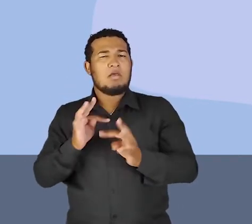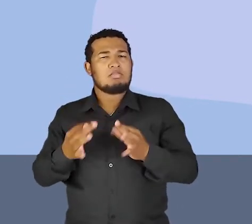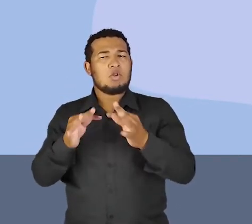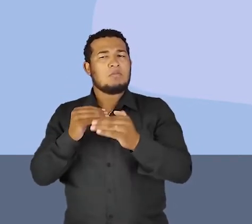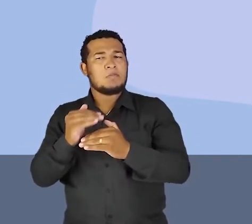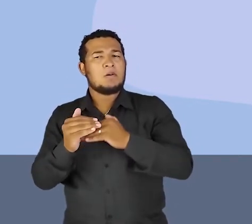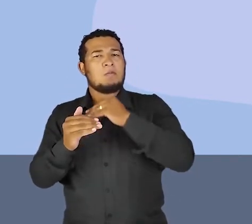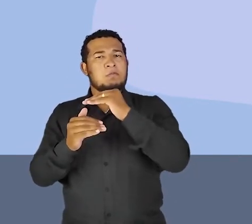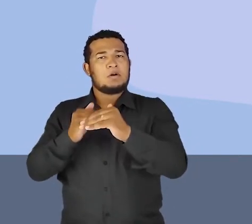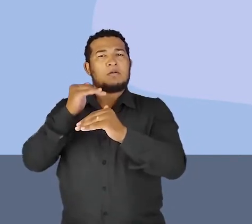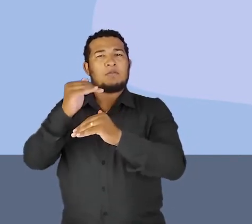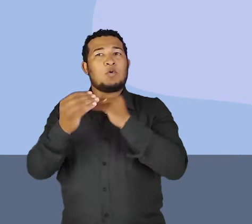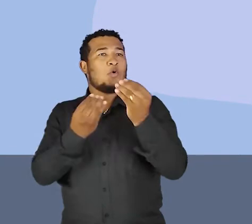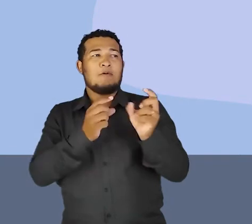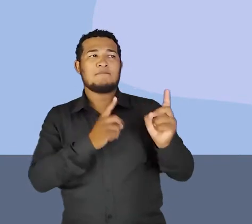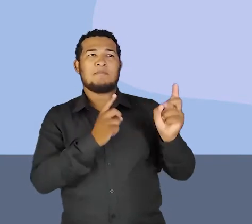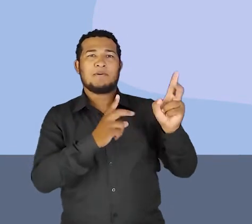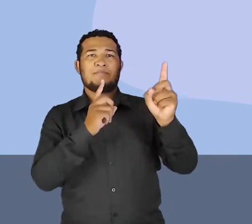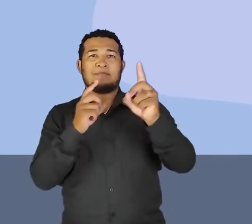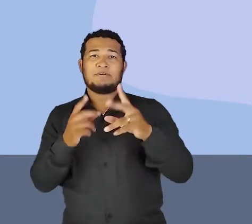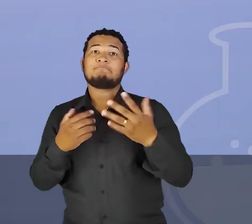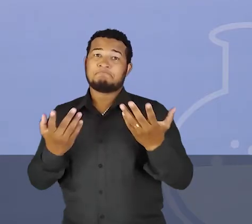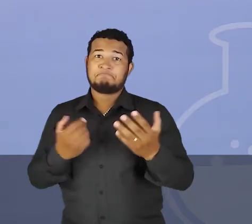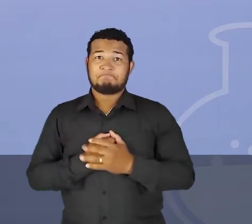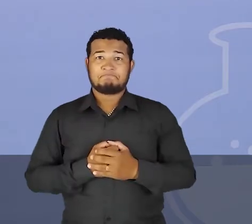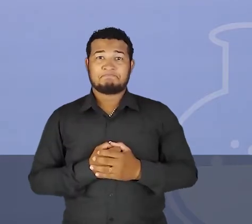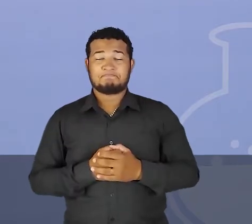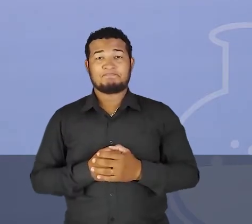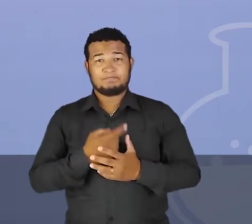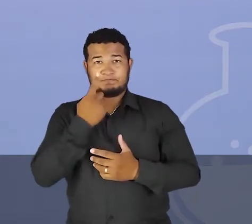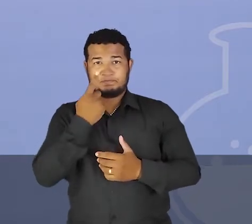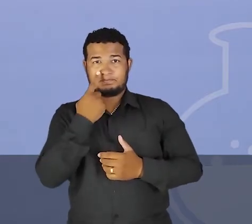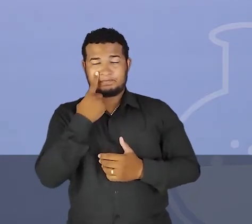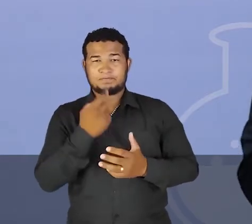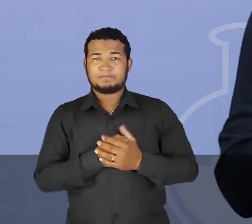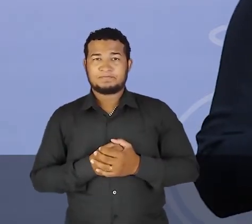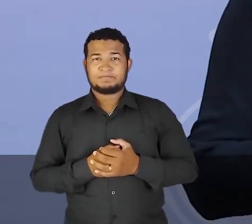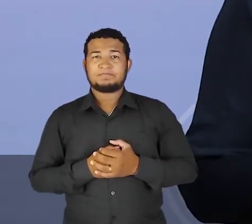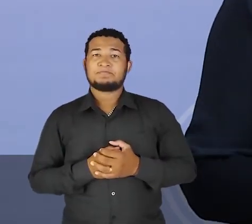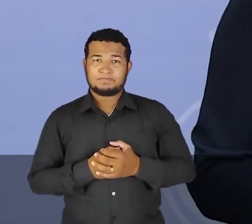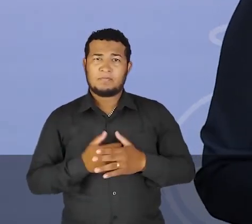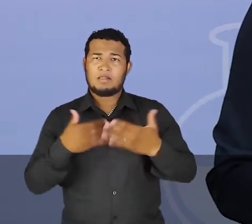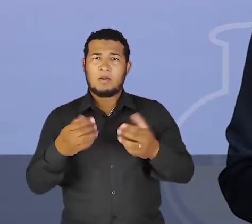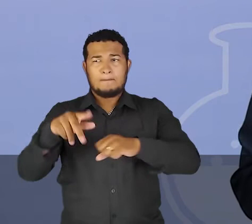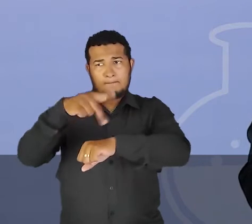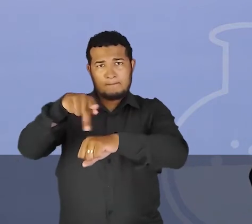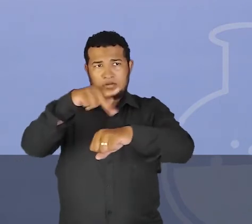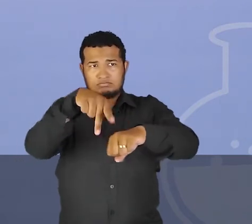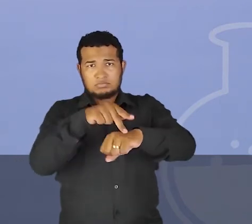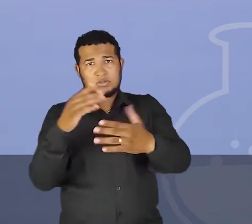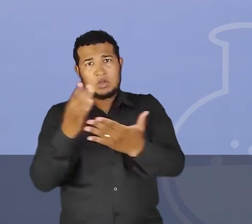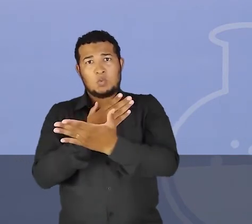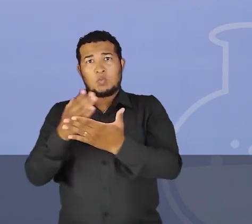tecnologias de acordo com a venda da produção. Então, vem comigo, pessoal, veja bem. Então, em alguns países,